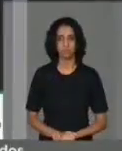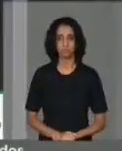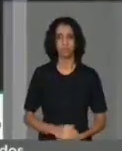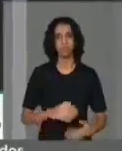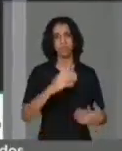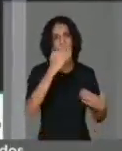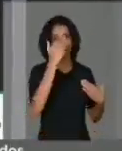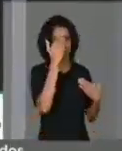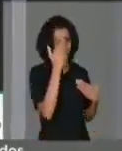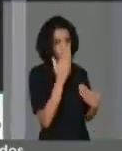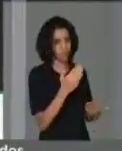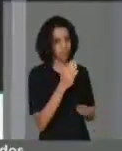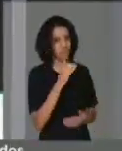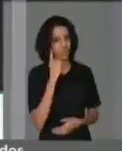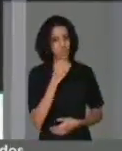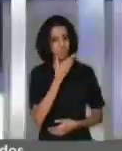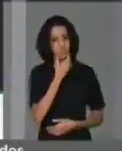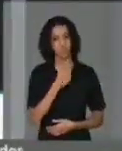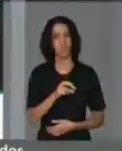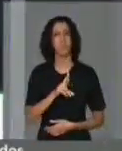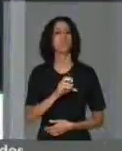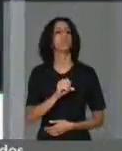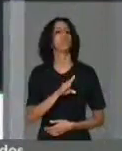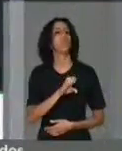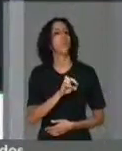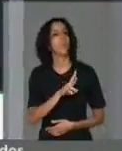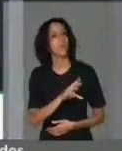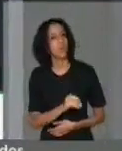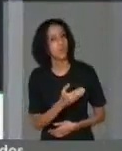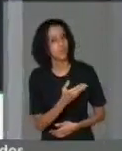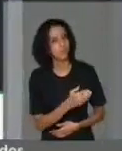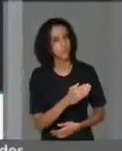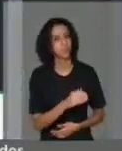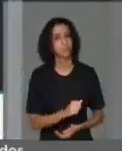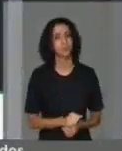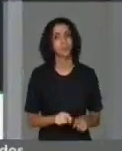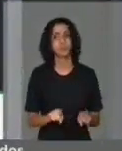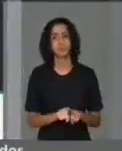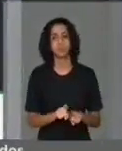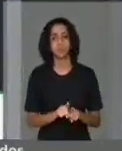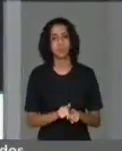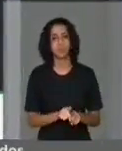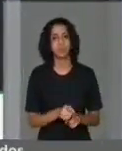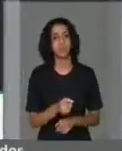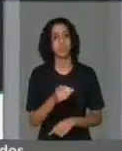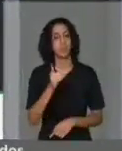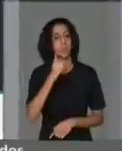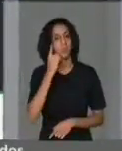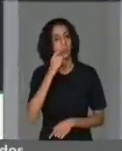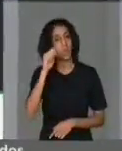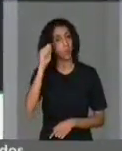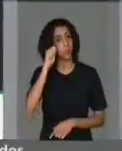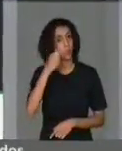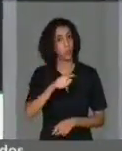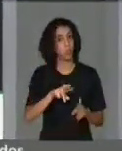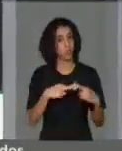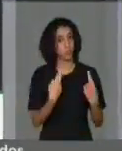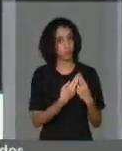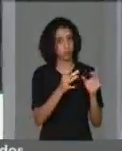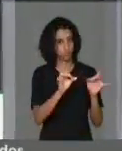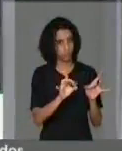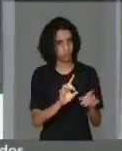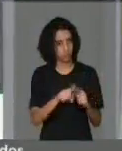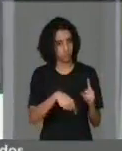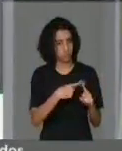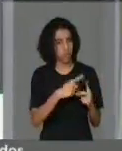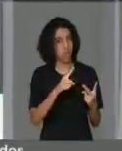senhor presidente, deputado Roberto de Lucena, autor do requerimento dessa sessão solene,